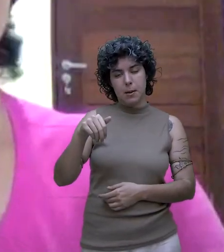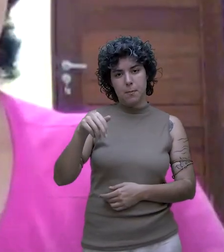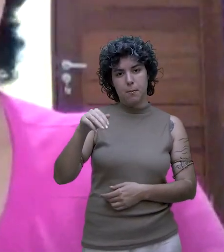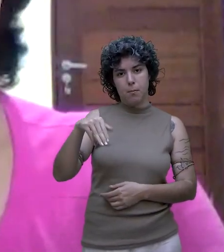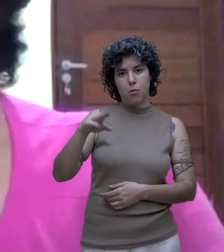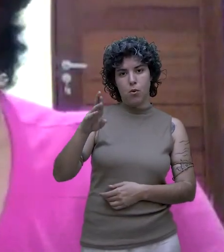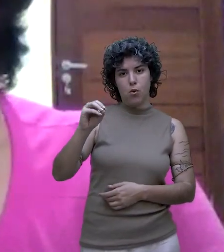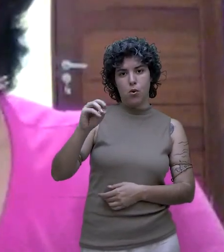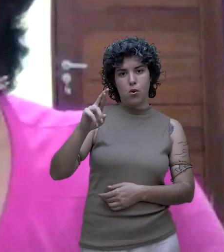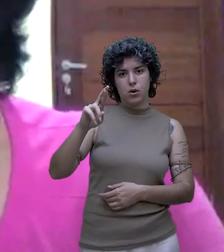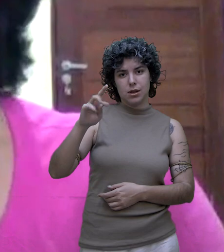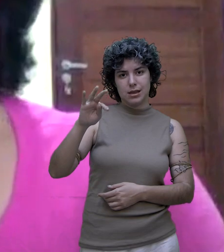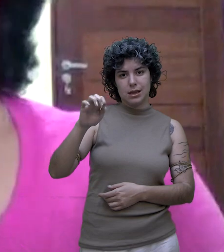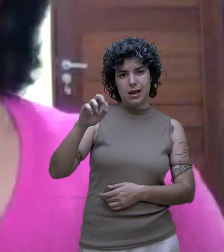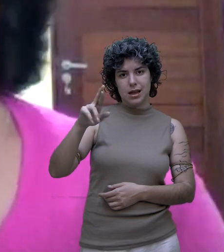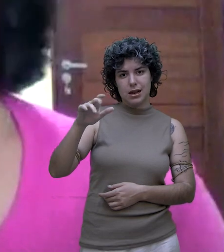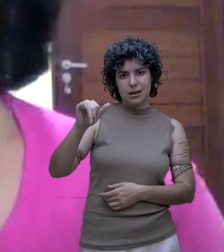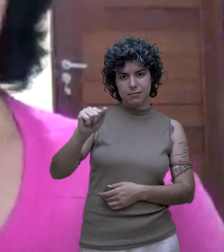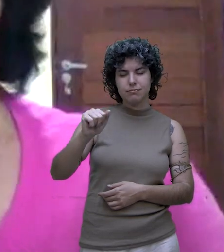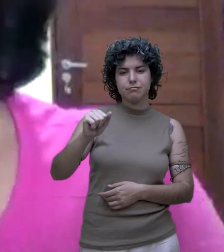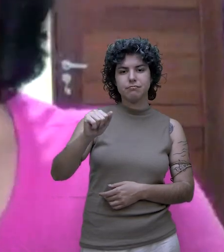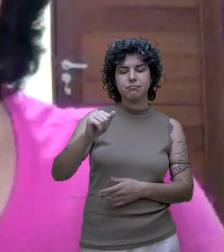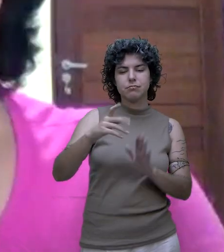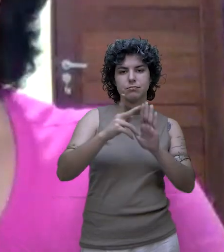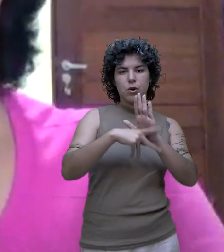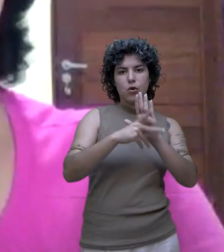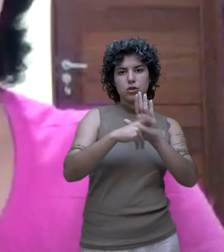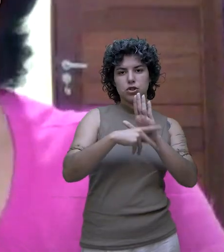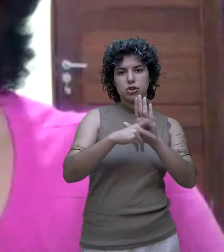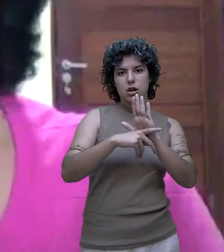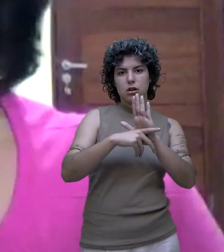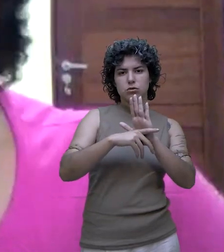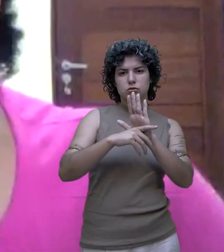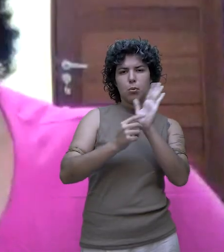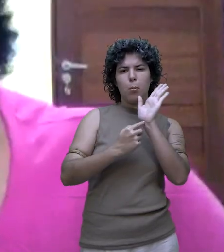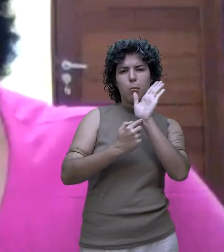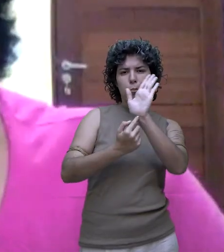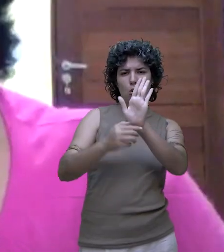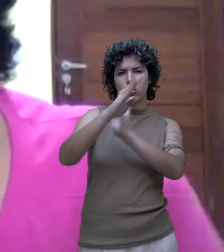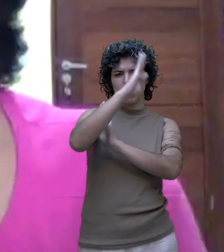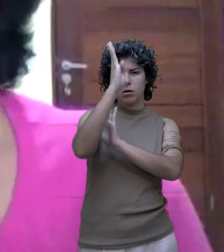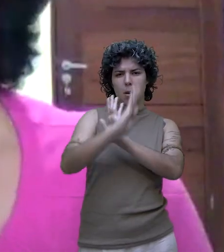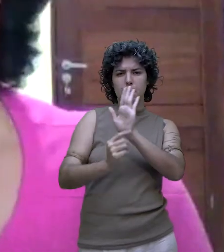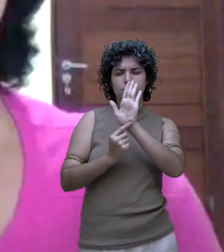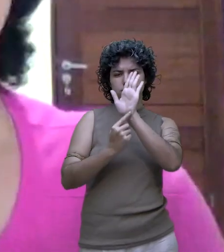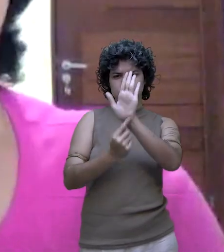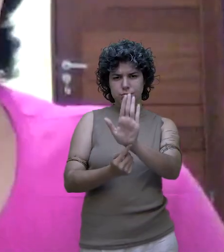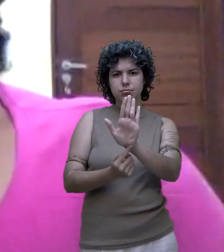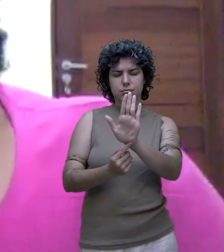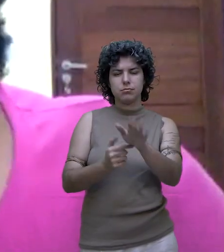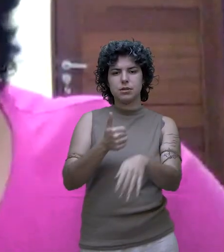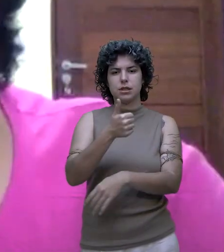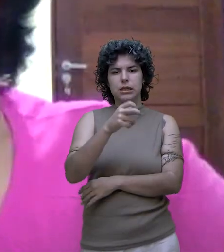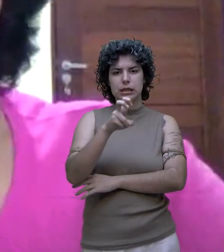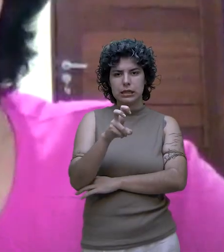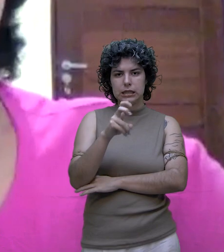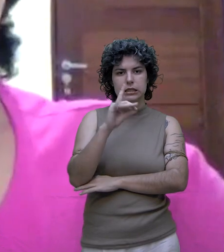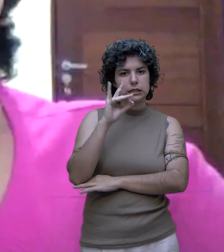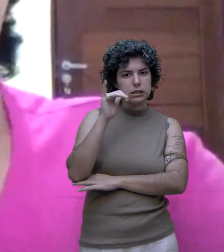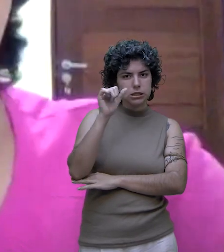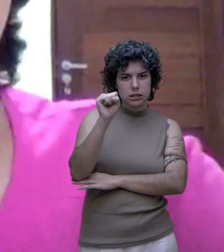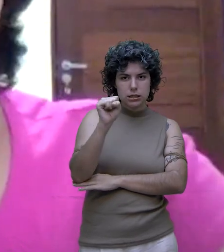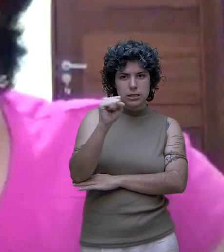projeto Revelando os Brasis, que eu também sou muito grata a esse projeto. Eu aprendi tanto. Foram 15 dias, né,